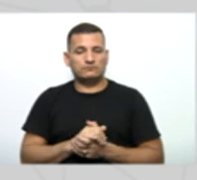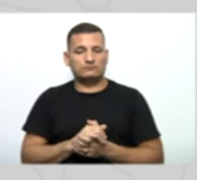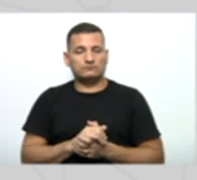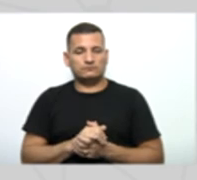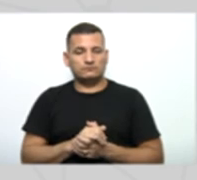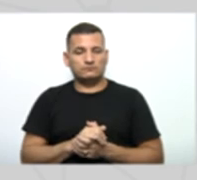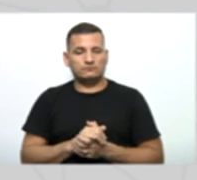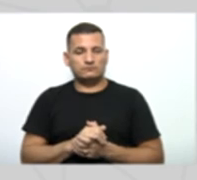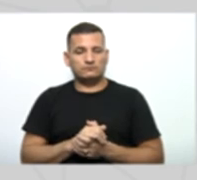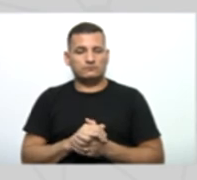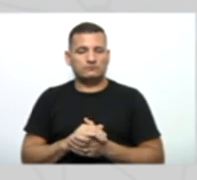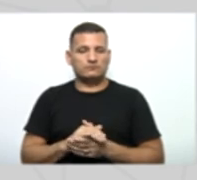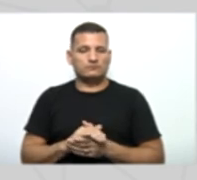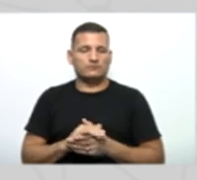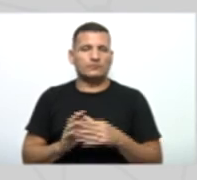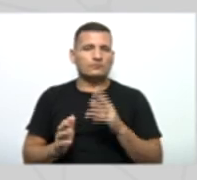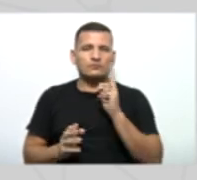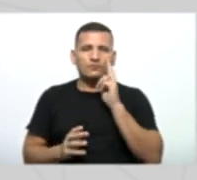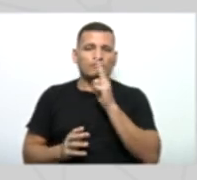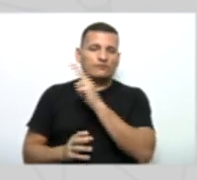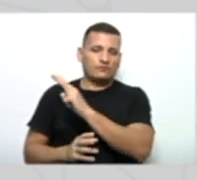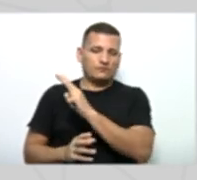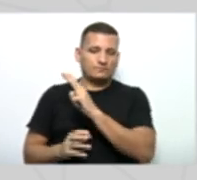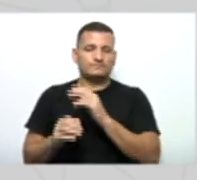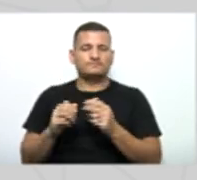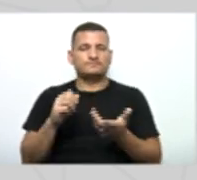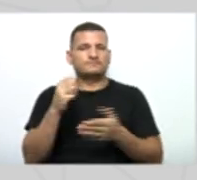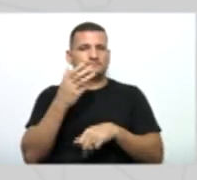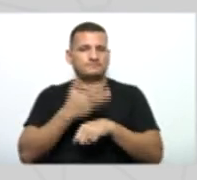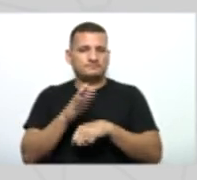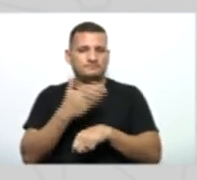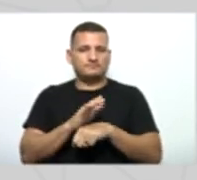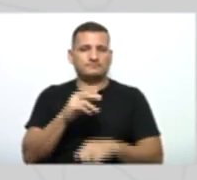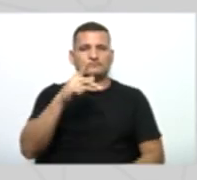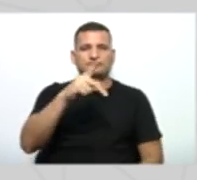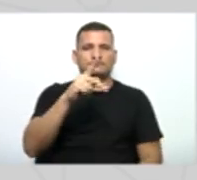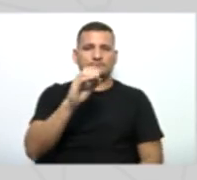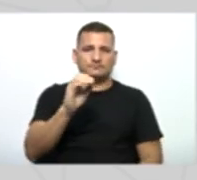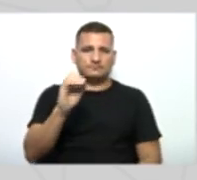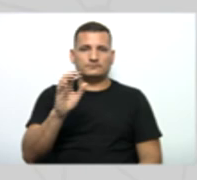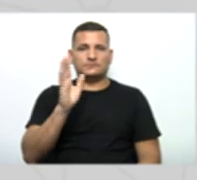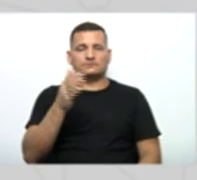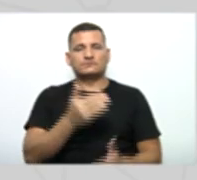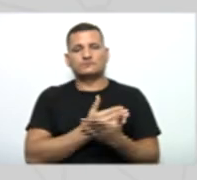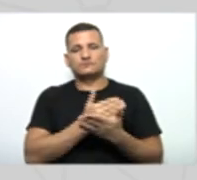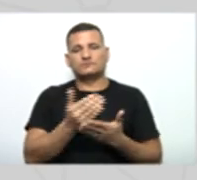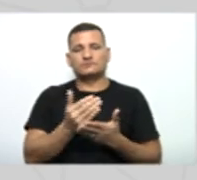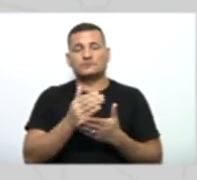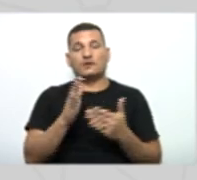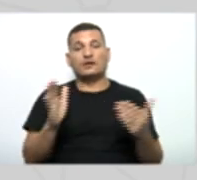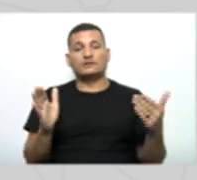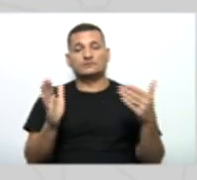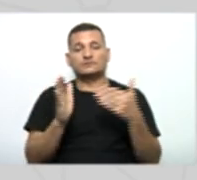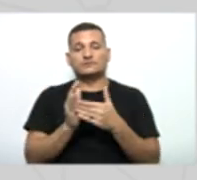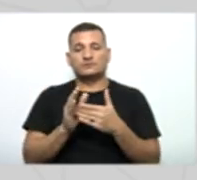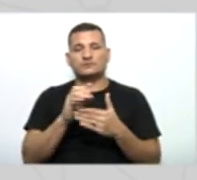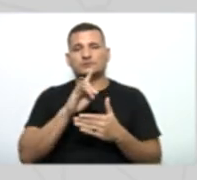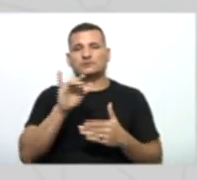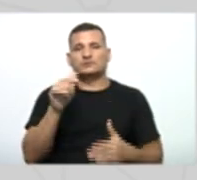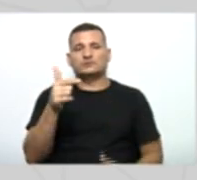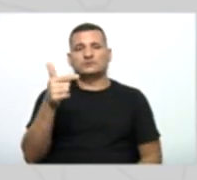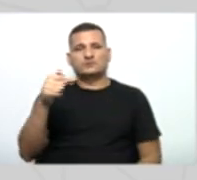Tarefa, praticando PO. Já iniciou para vocês, vocês têm até a data aí de 17/4 para